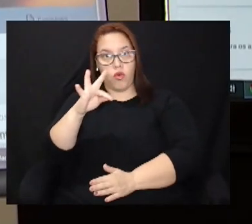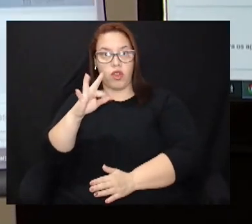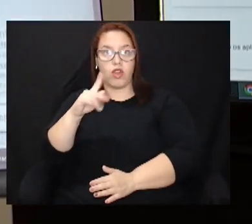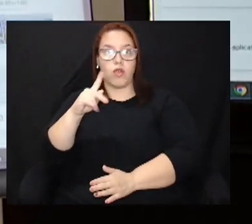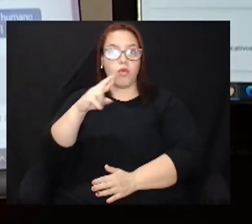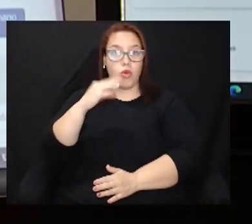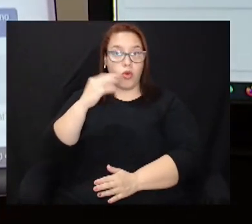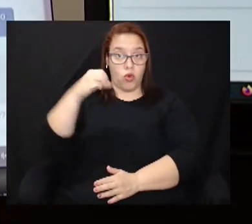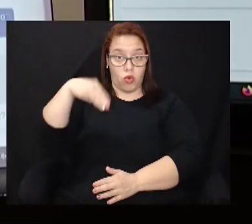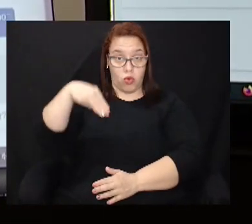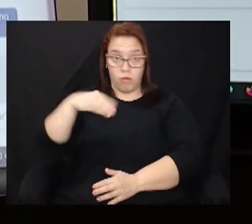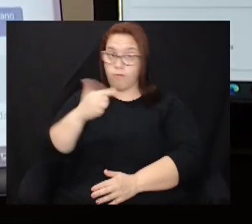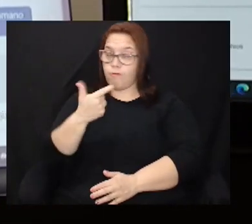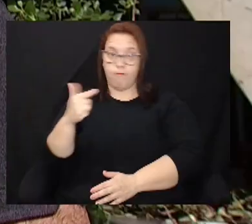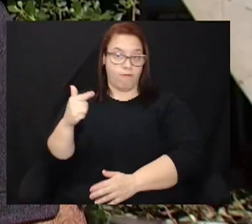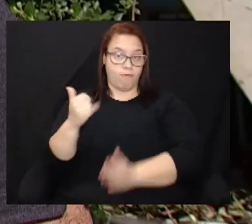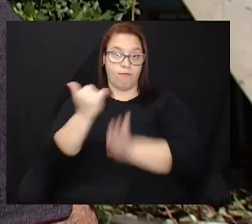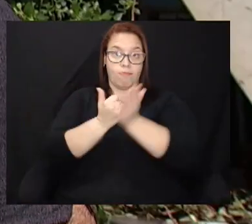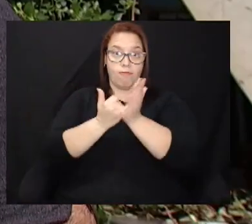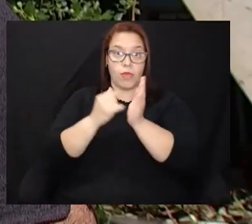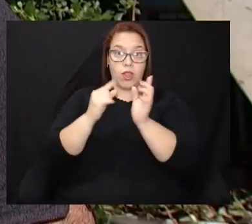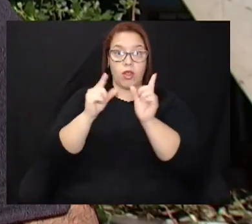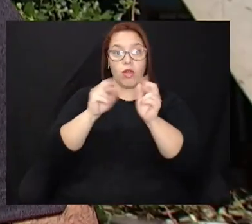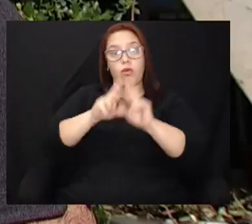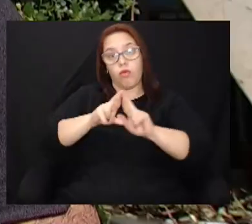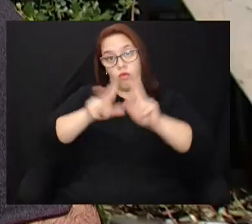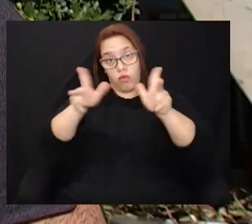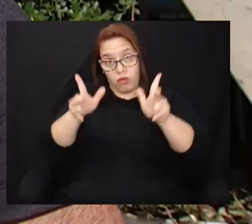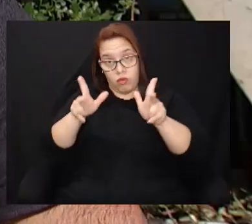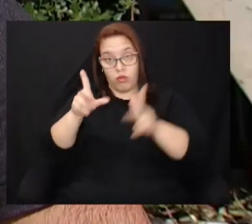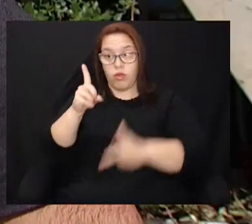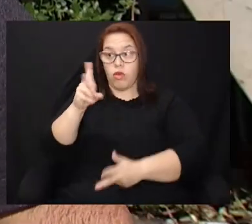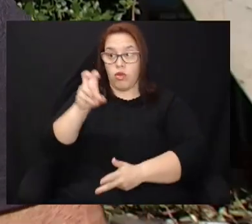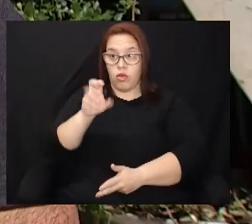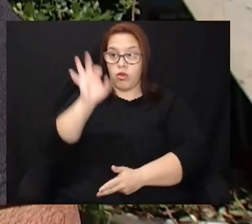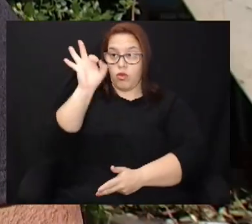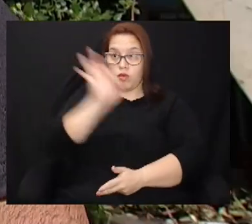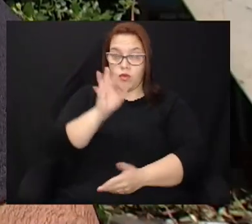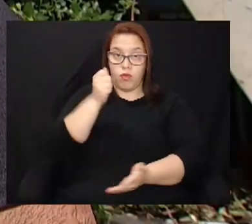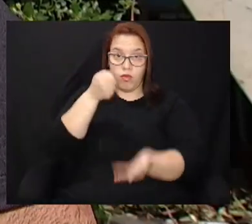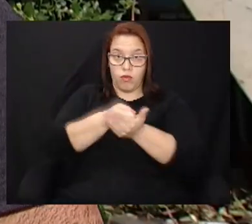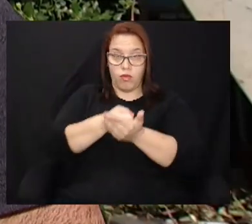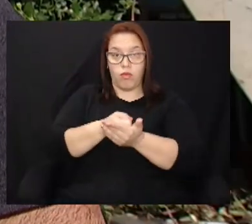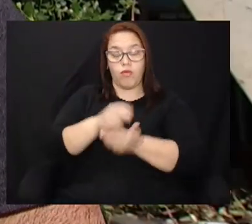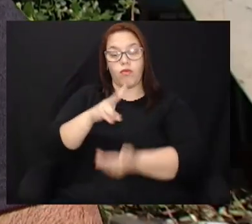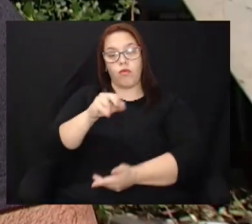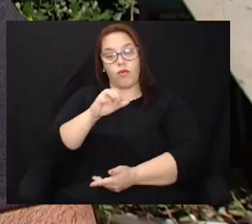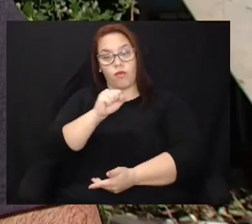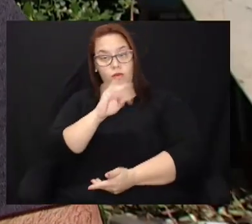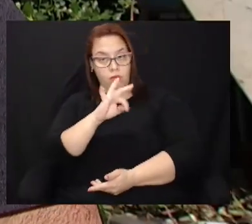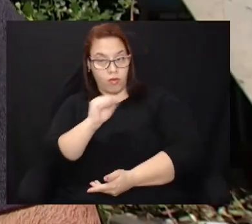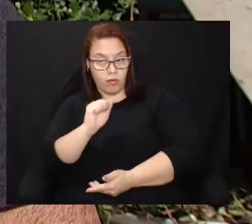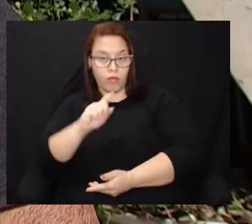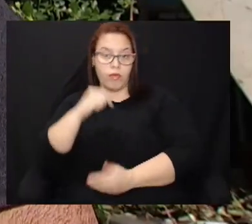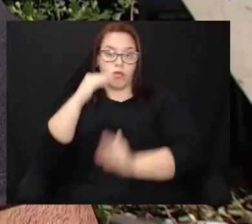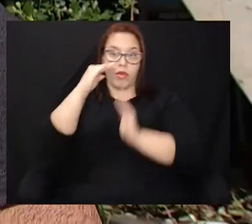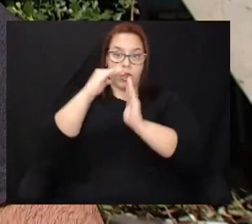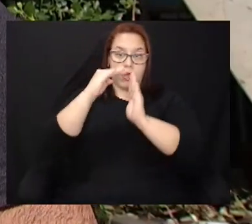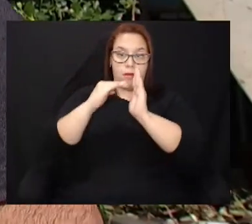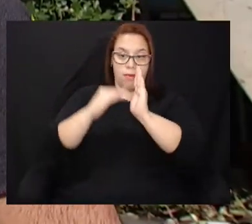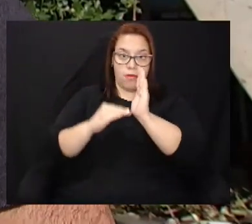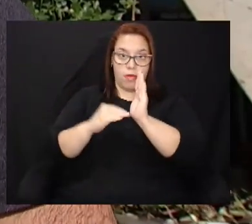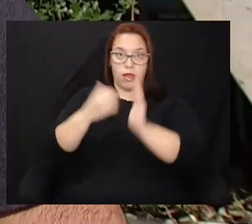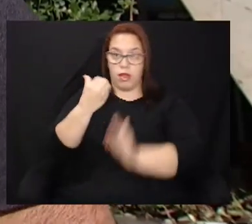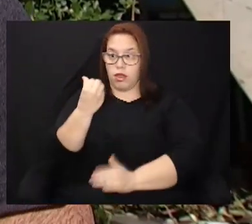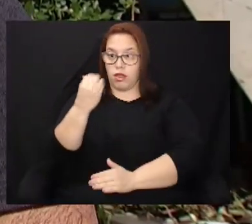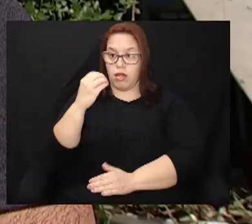não tributárias o desconto é um pouquinho diferente, ele é 15% para pagamento à vista e depois vai escalonando até também 60 meses